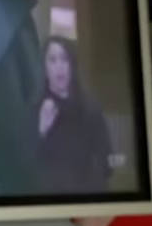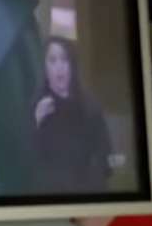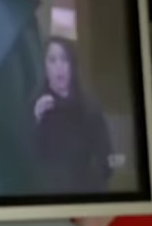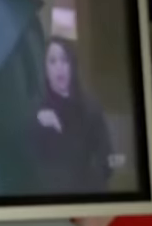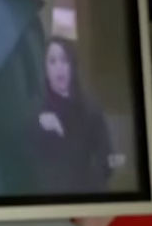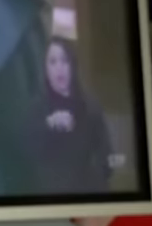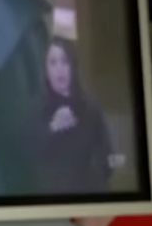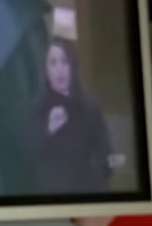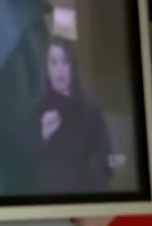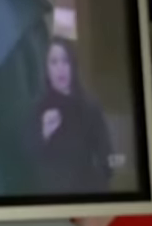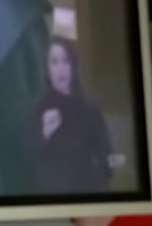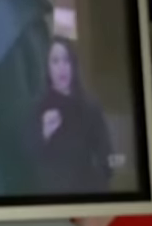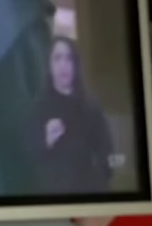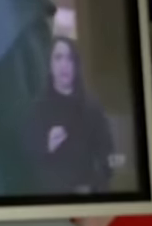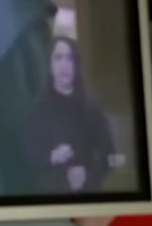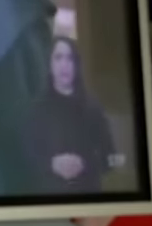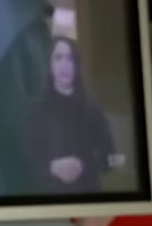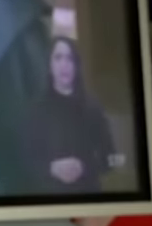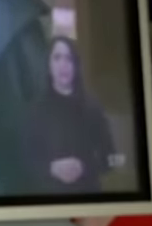da Saúde...